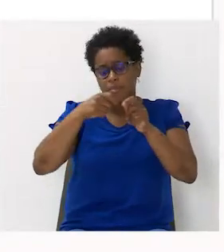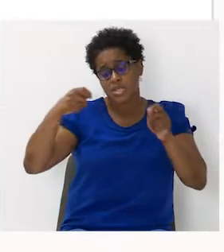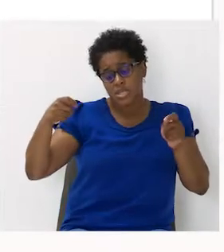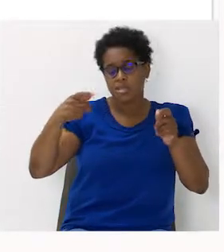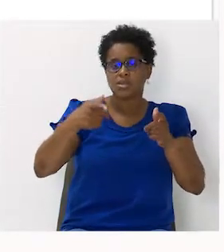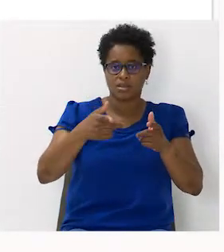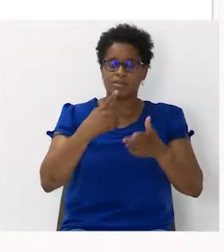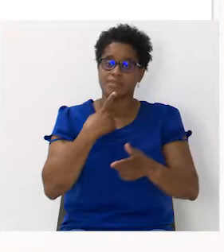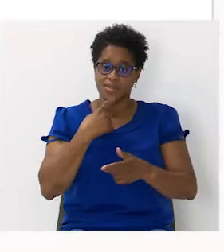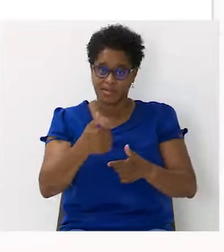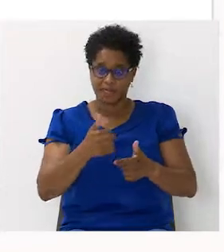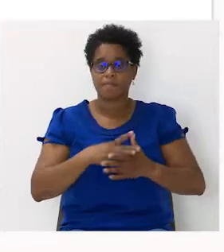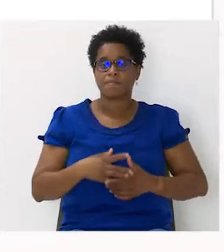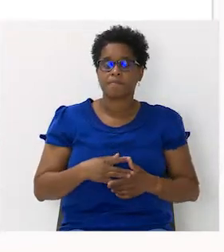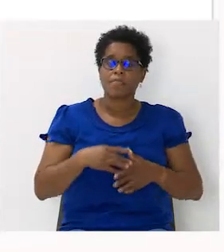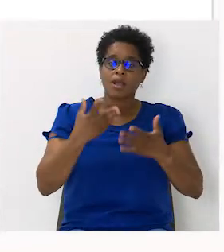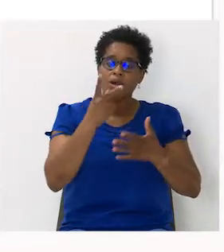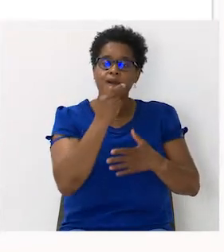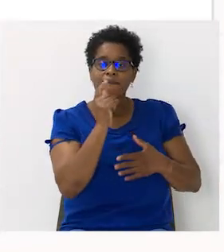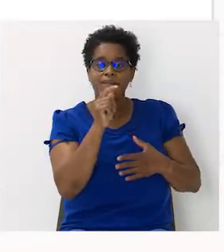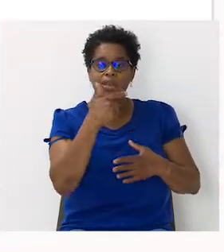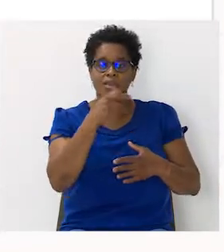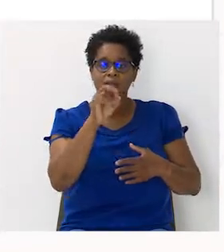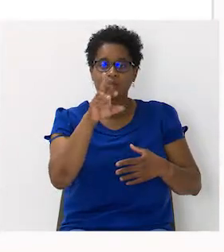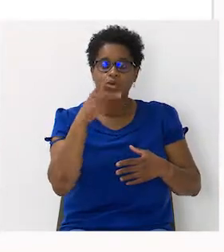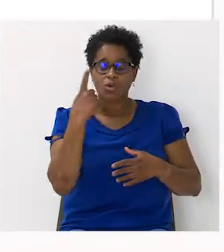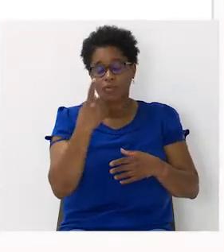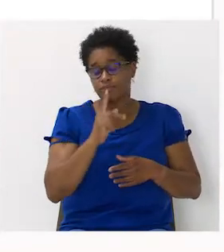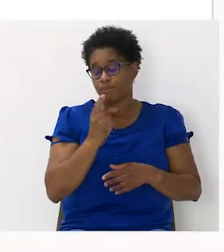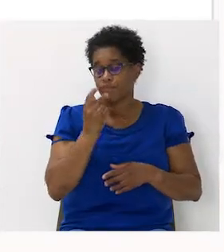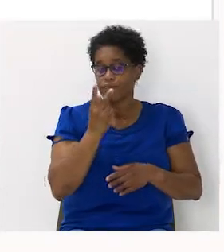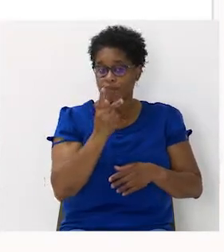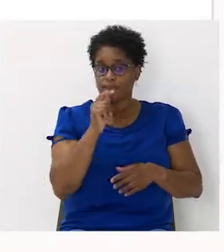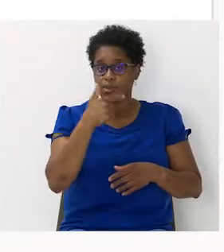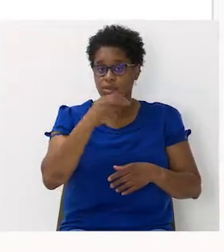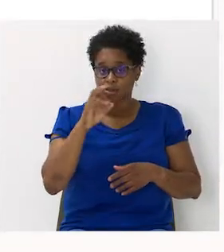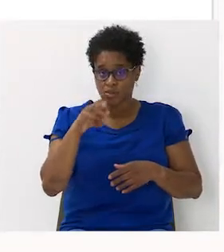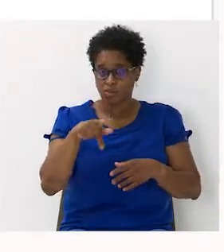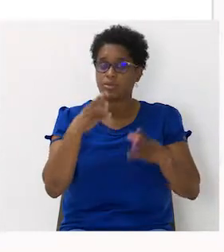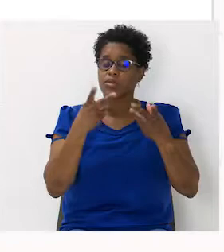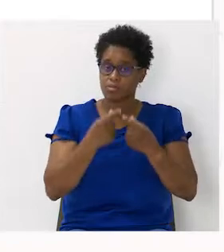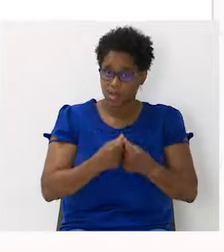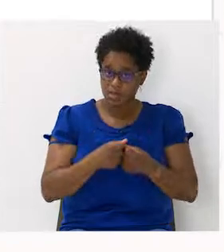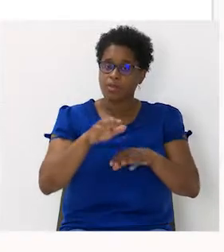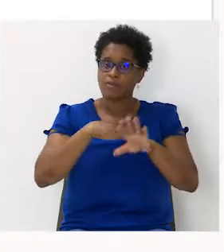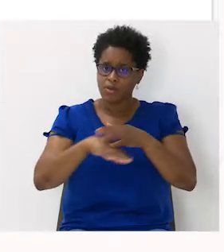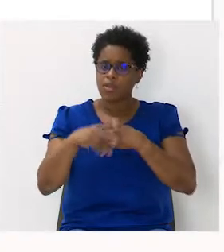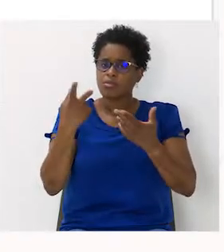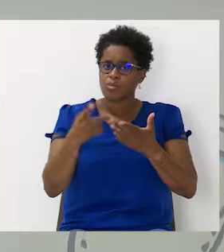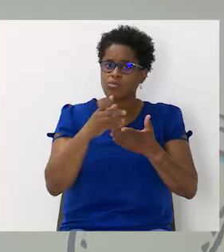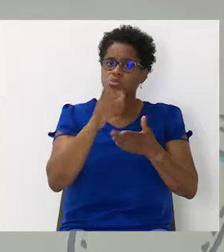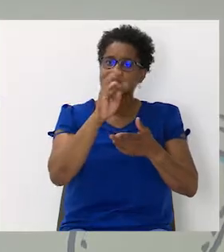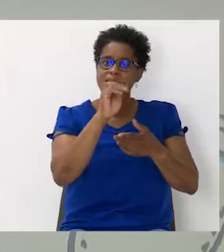Ok? Vetor. Um vetor é um ente matemático representado por um segmento